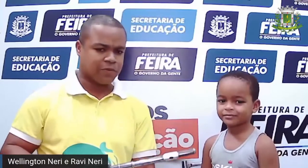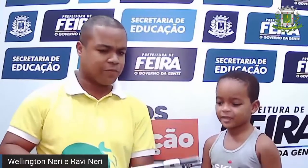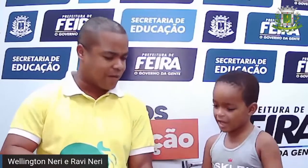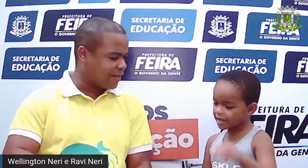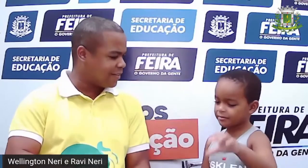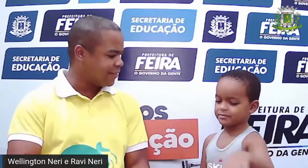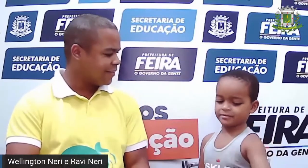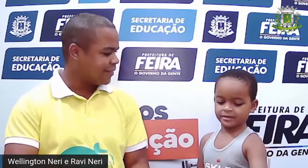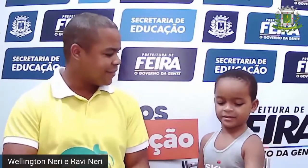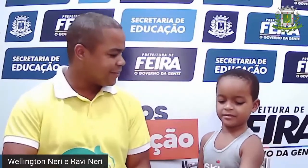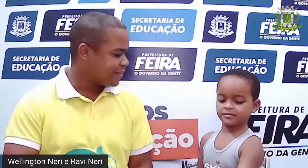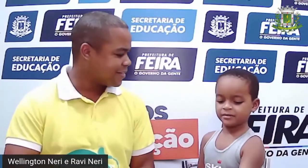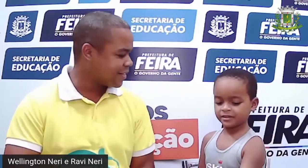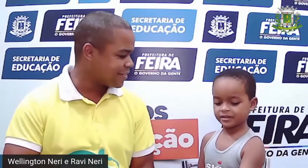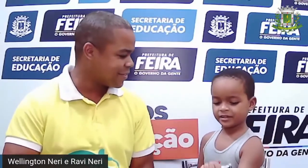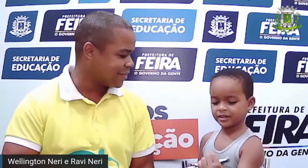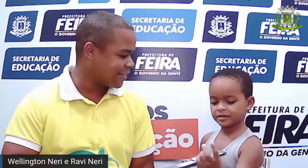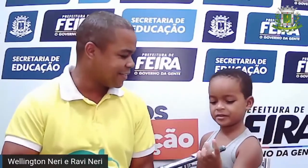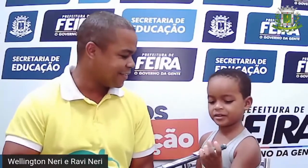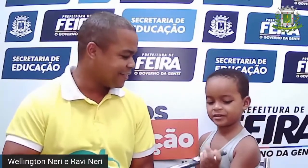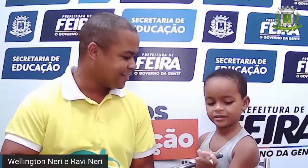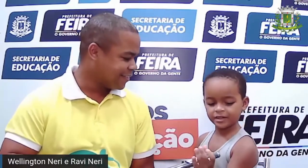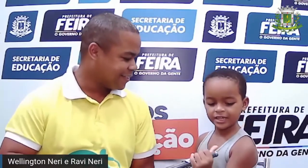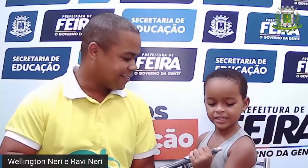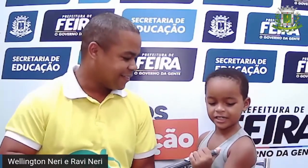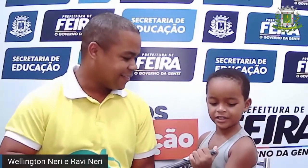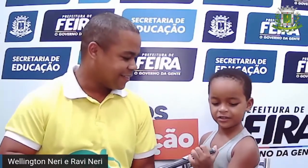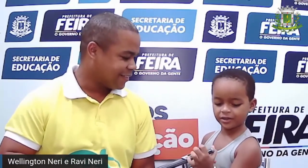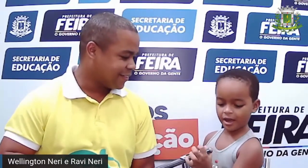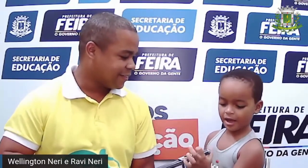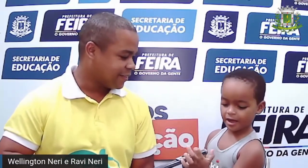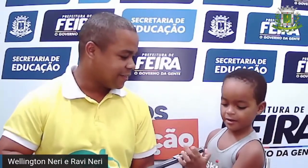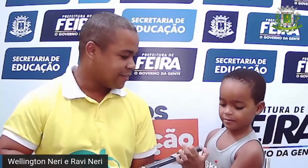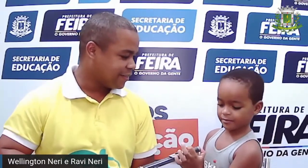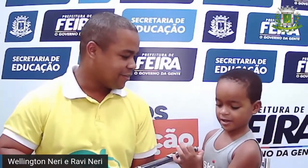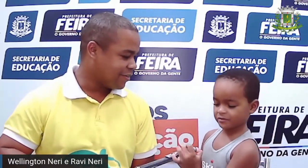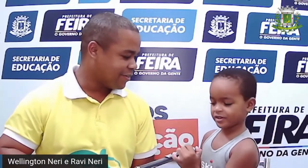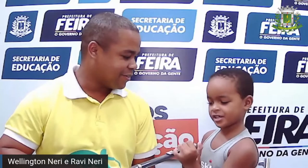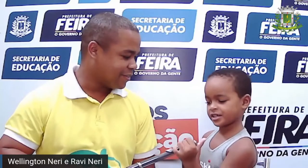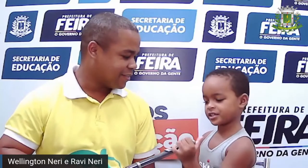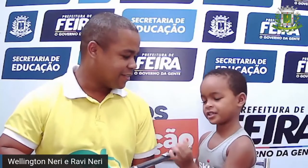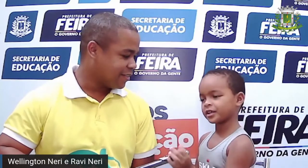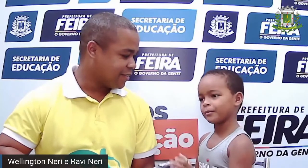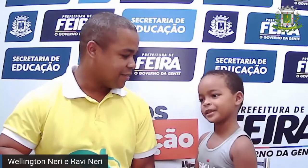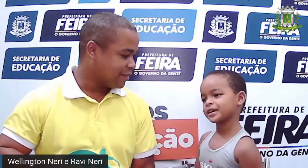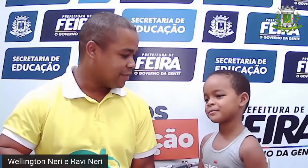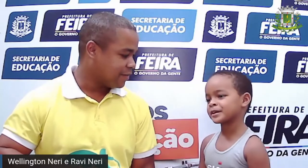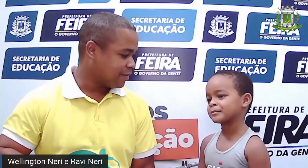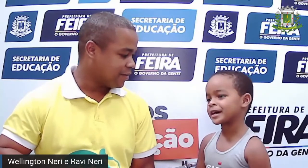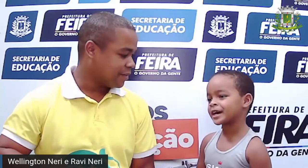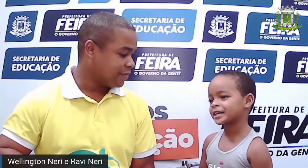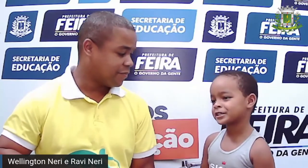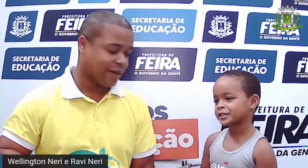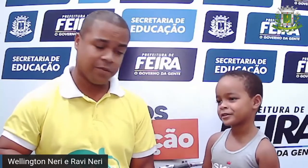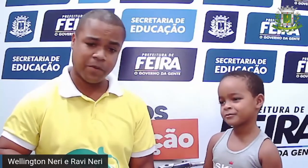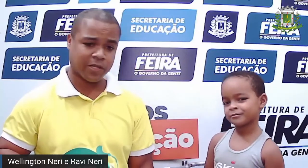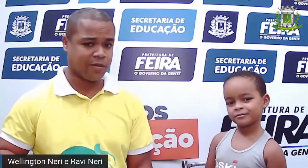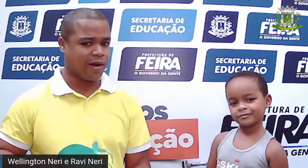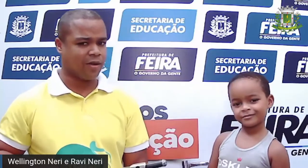sopro. Fala aí. Esqueceu o quê? Esqueceu da minha mãe, também da minha